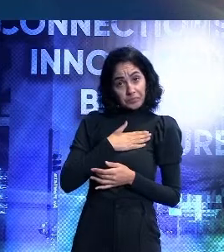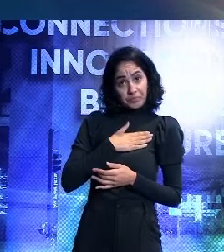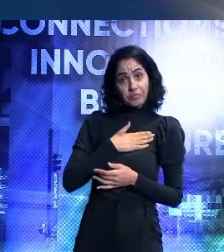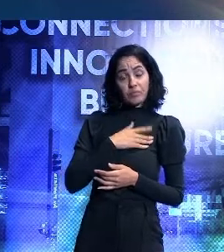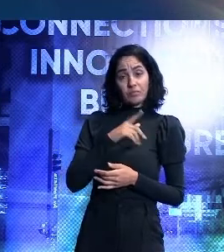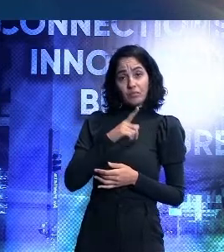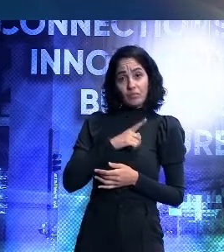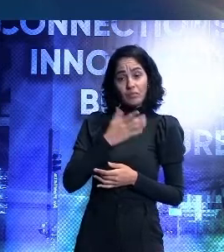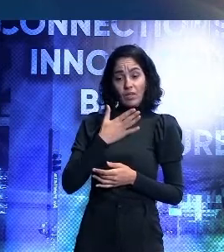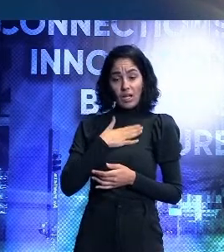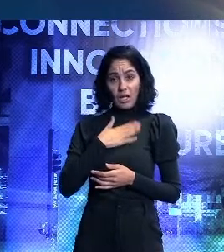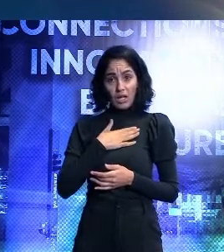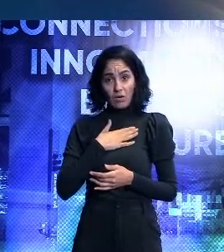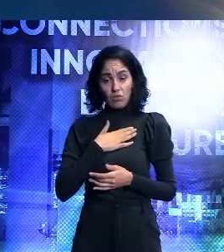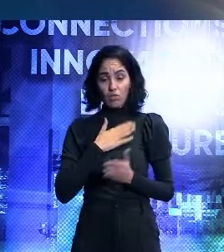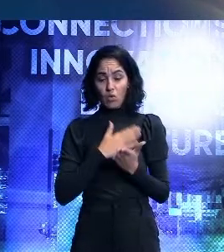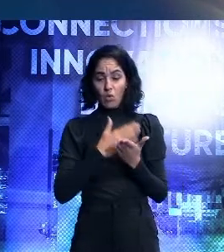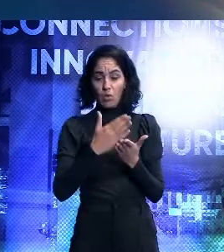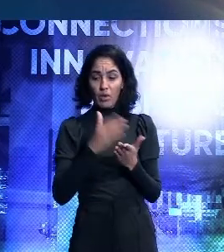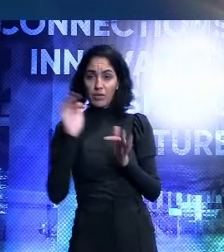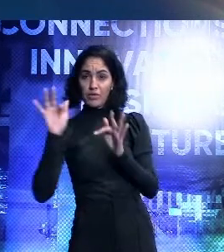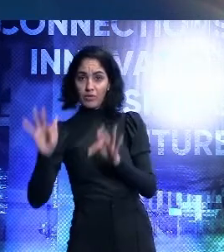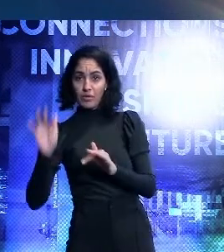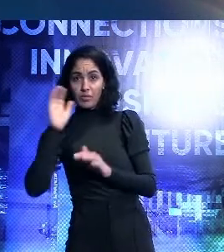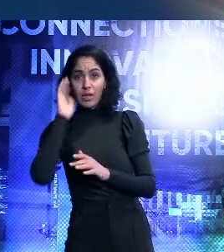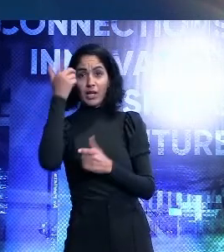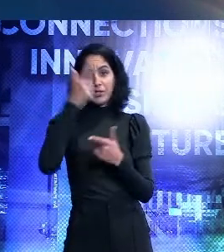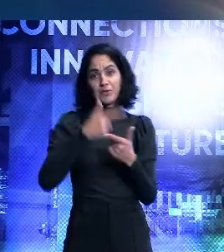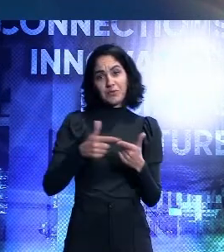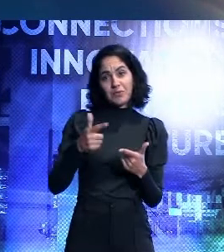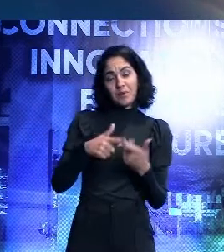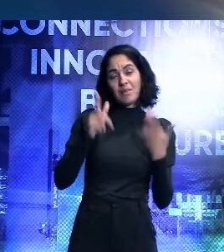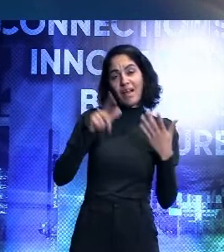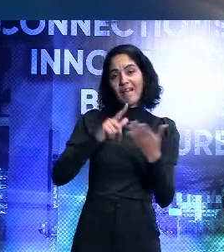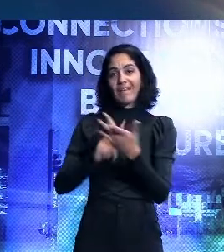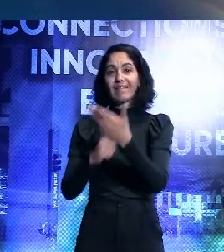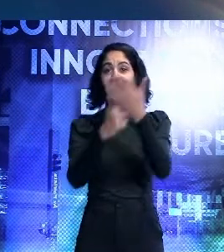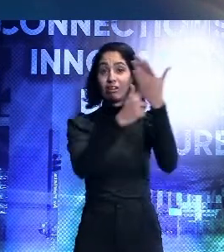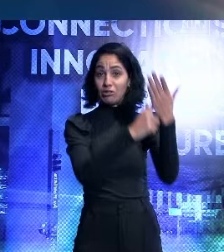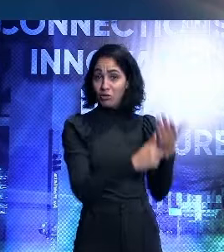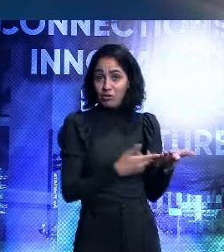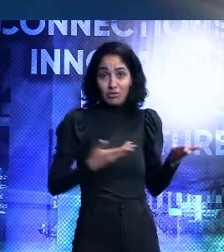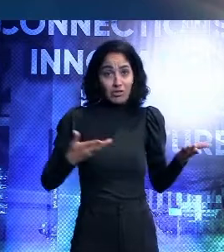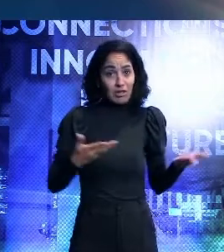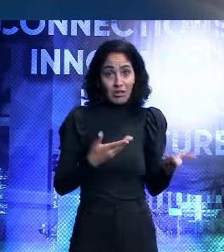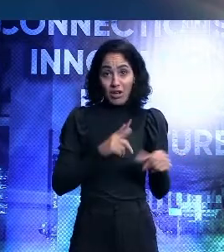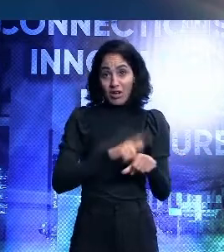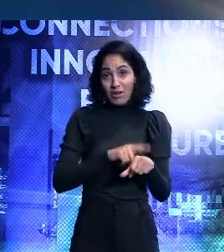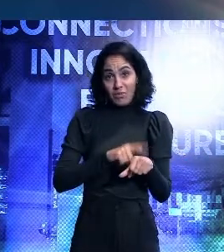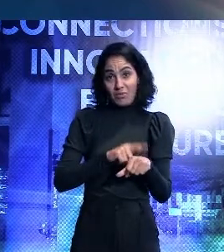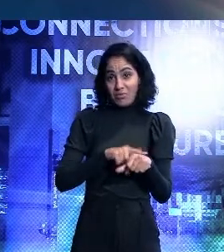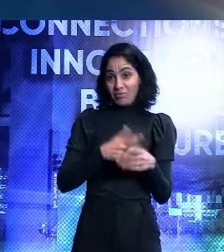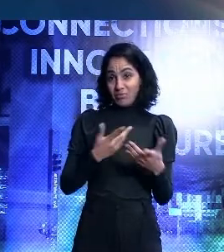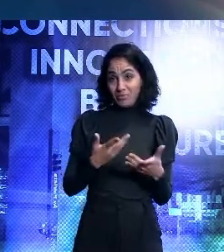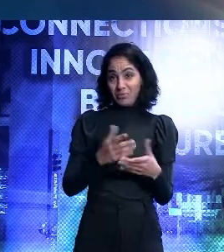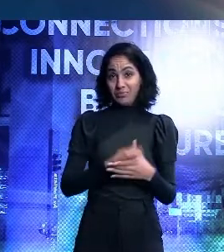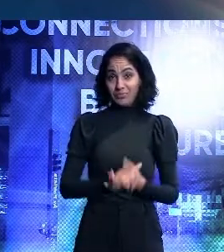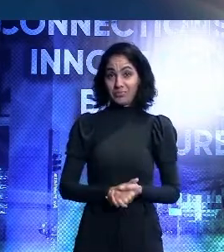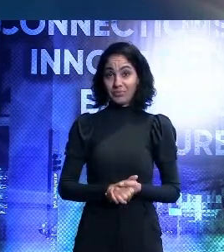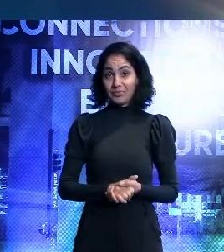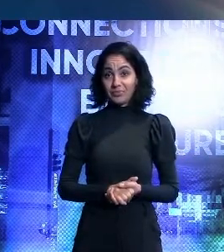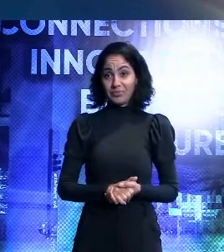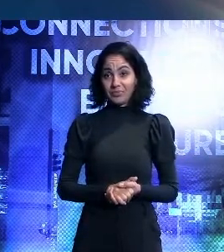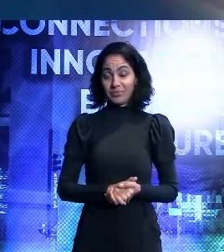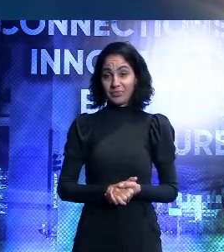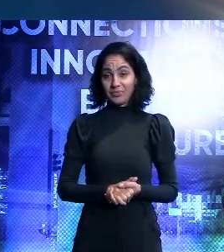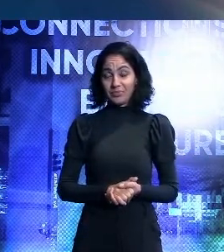entre o início e o fim, para eu resolver um problema. Isso aqui era tecnologia de ponta, em algum momento da humanidade. Pedra, mas era